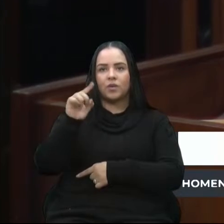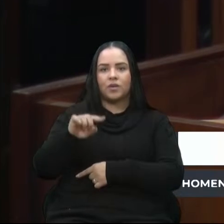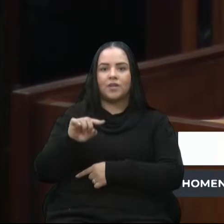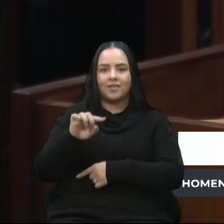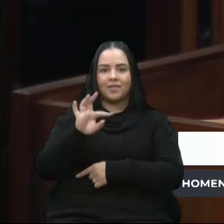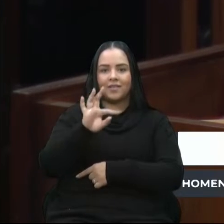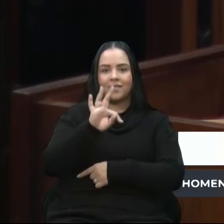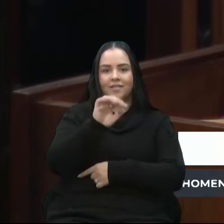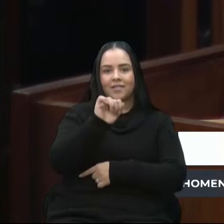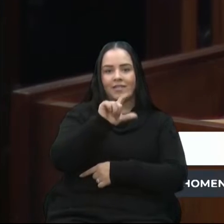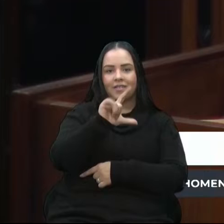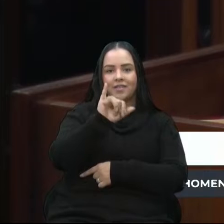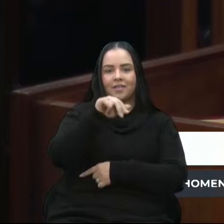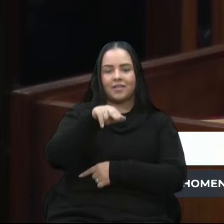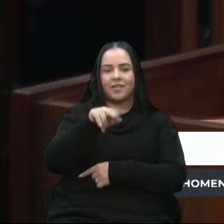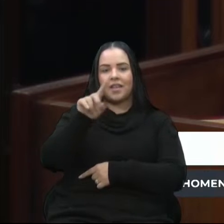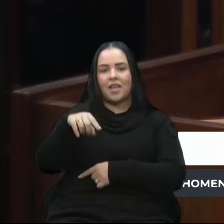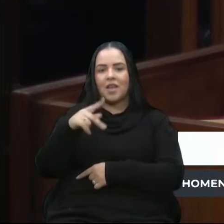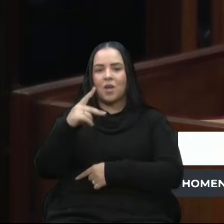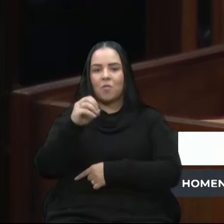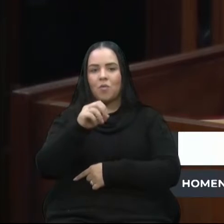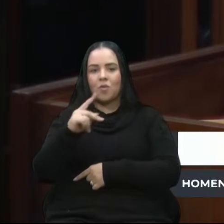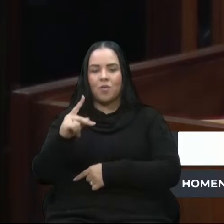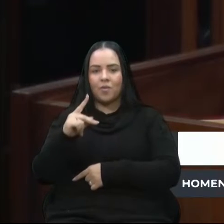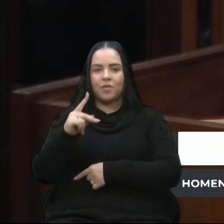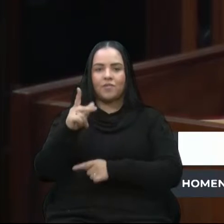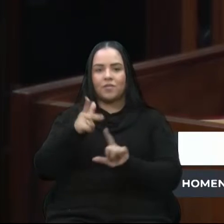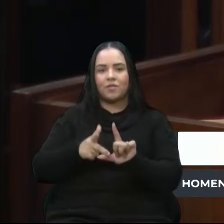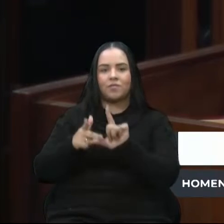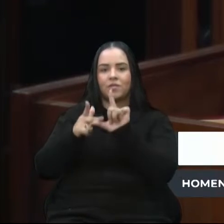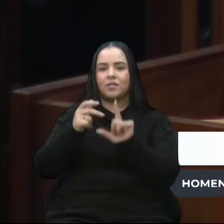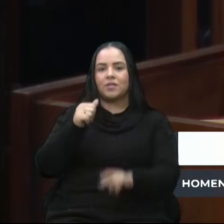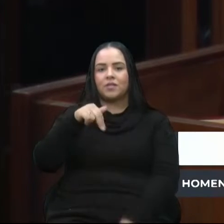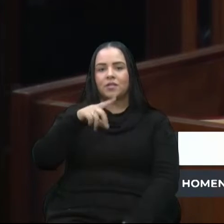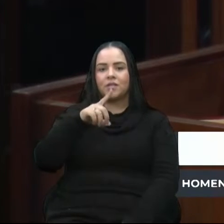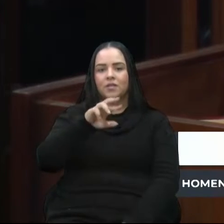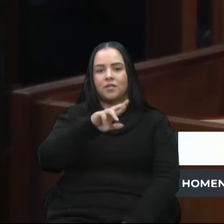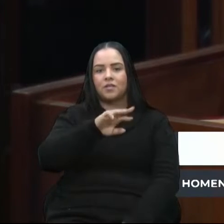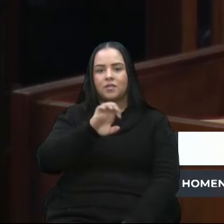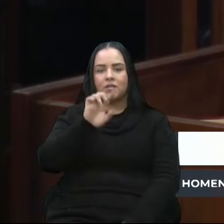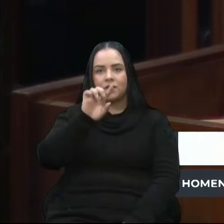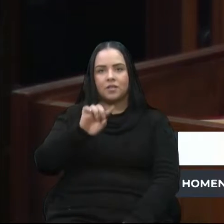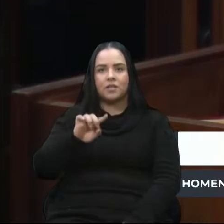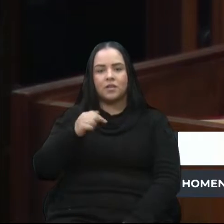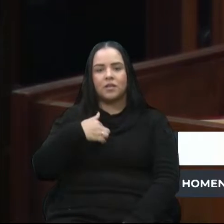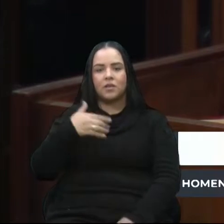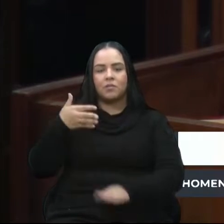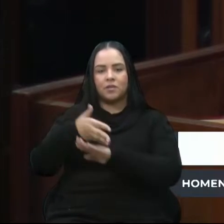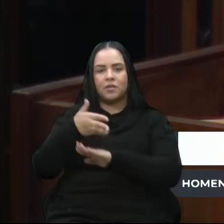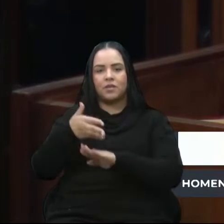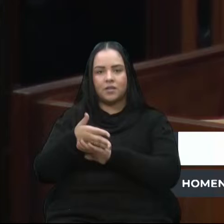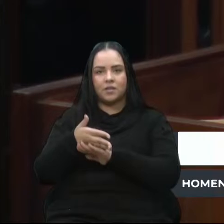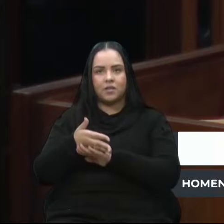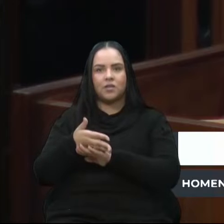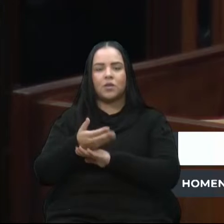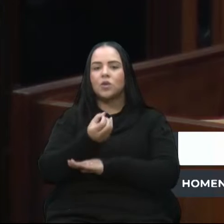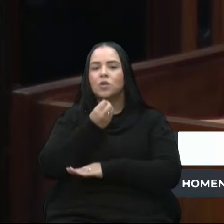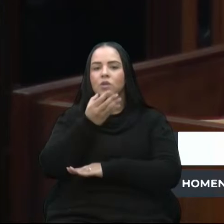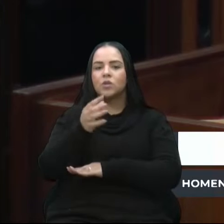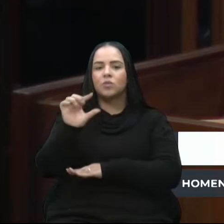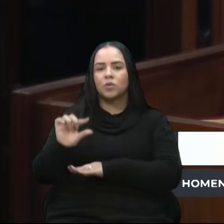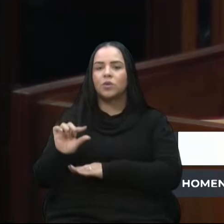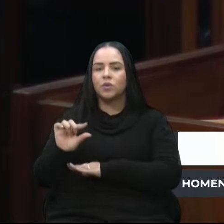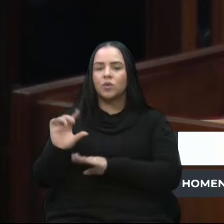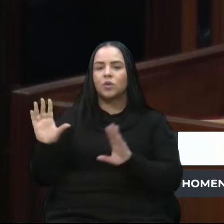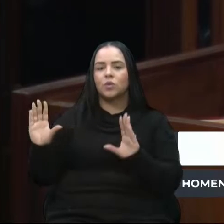Pop, que foi gravado pelo André, e eu fiz a participação, contando um pouco, resumindo